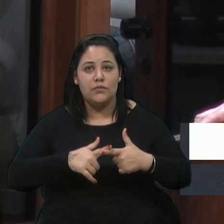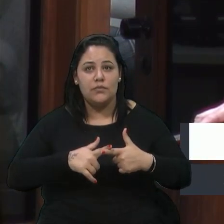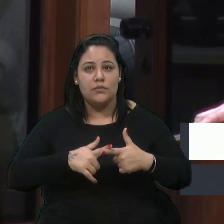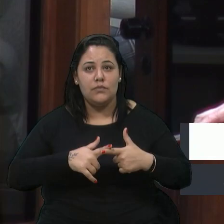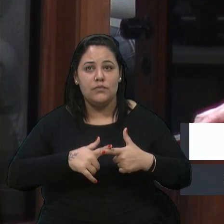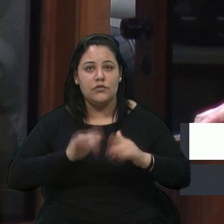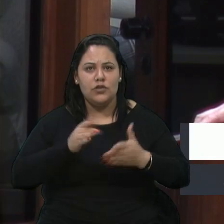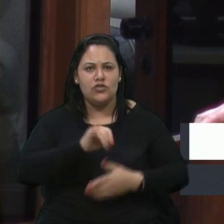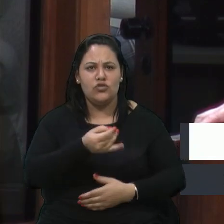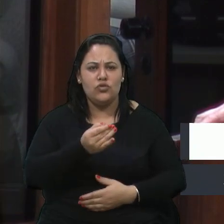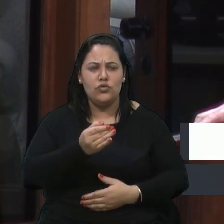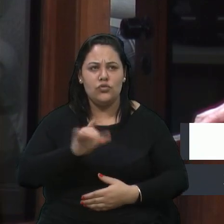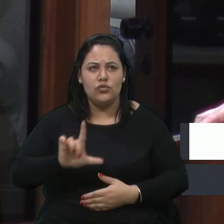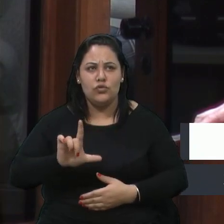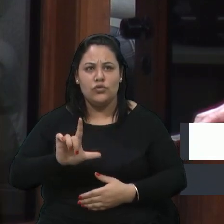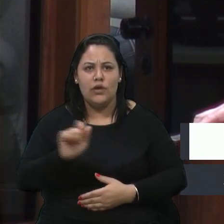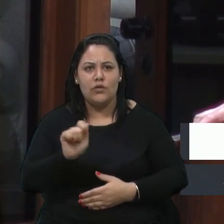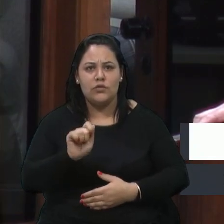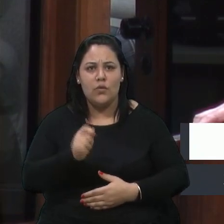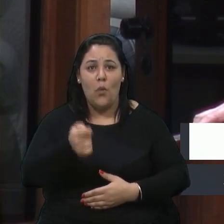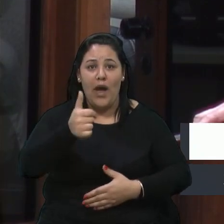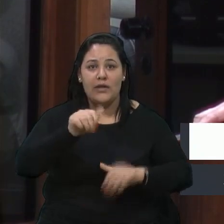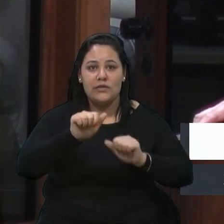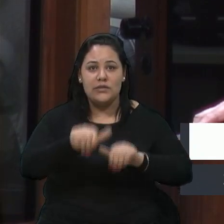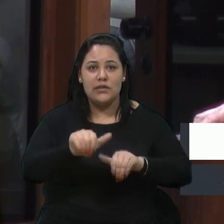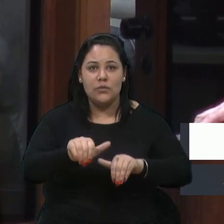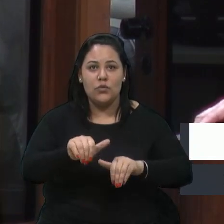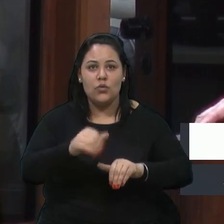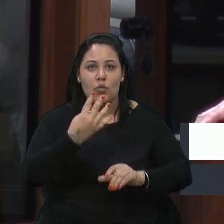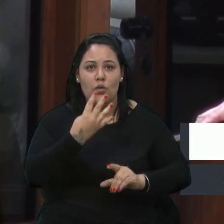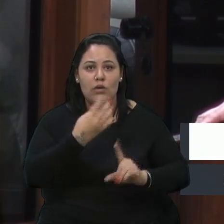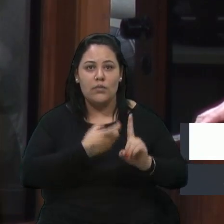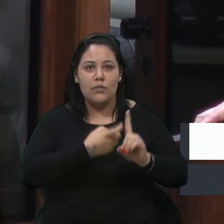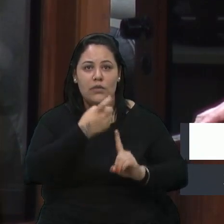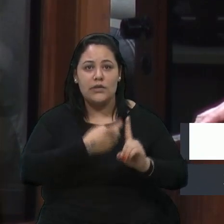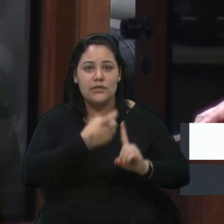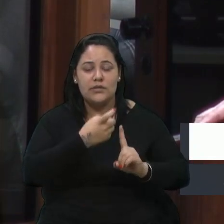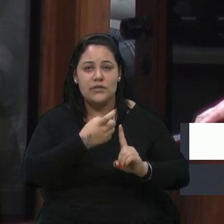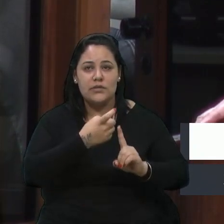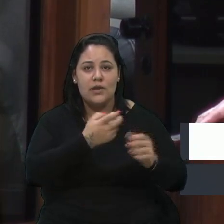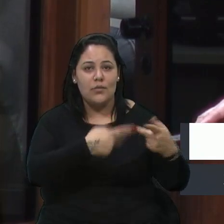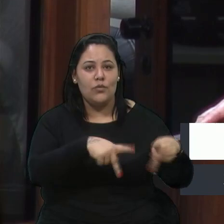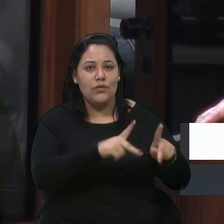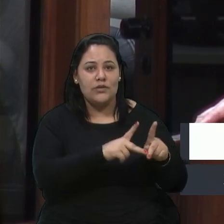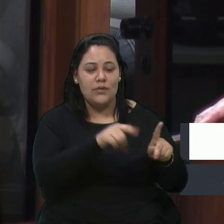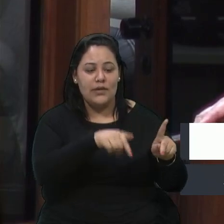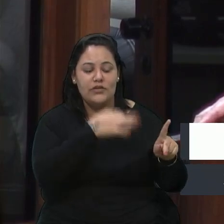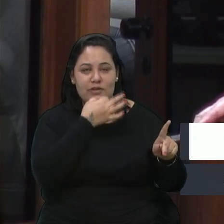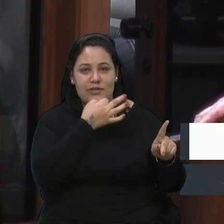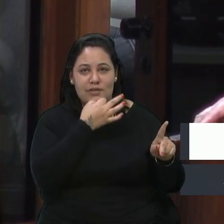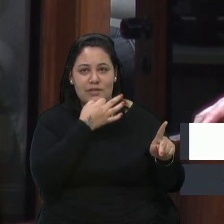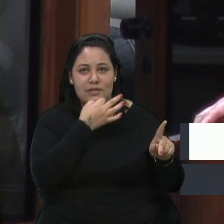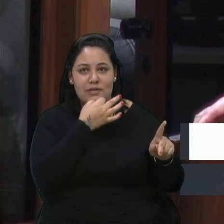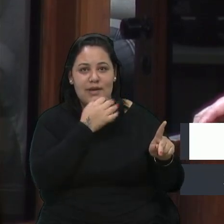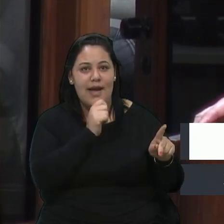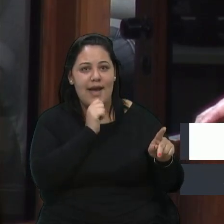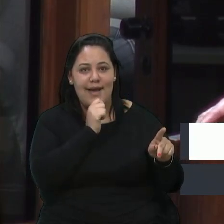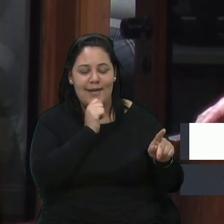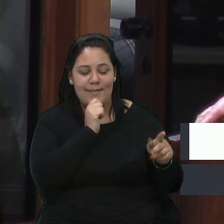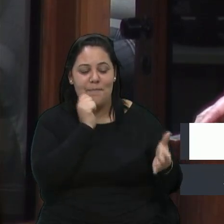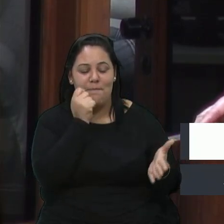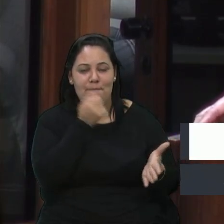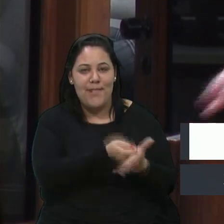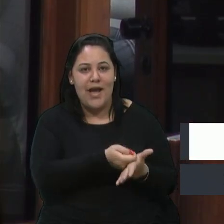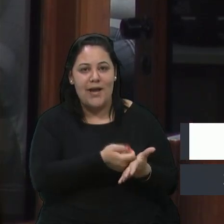julho, agosto, estamos chegando em setembro. 4 meses que a população de Caxias está pagando e